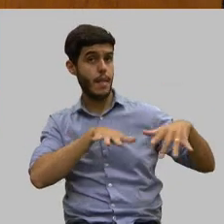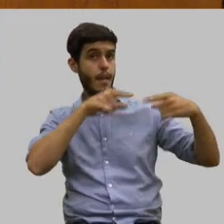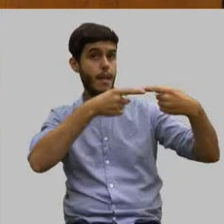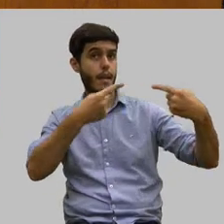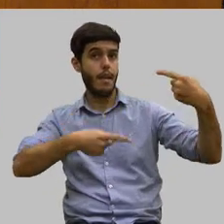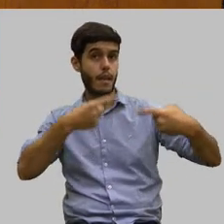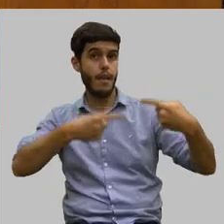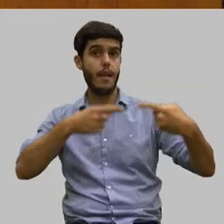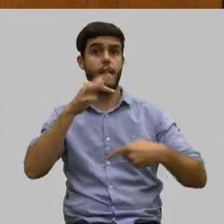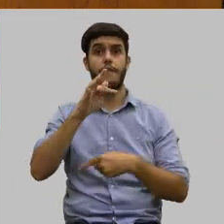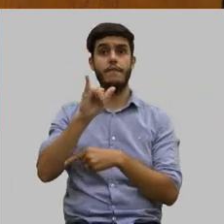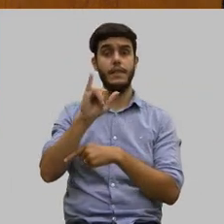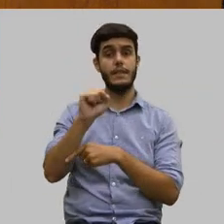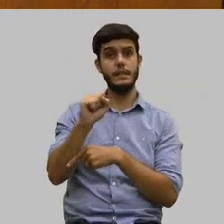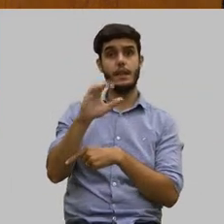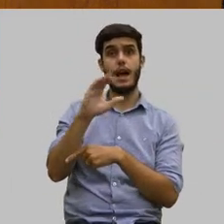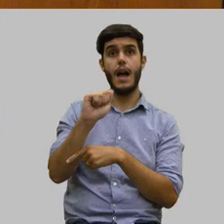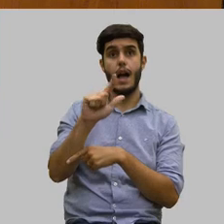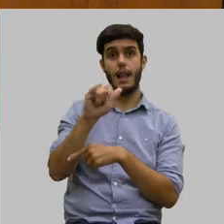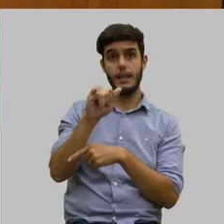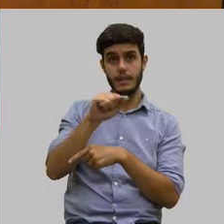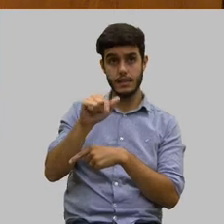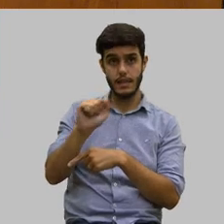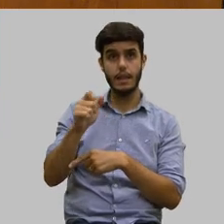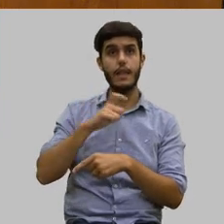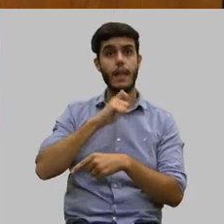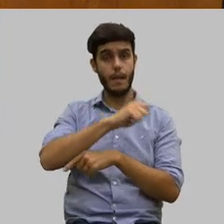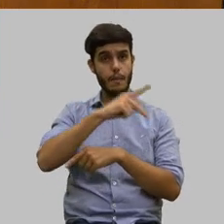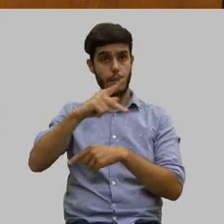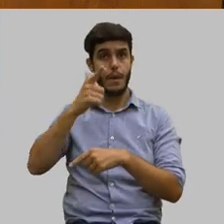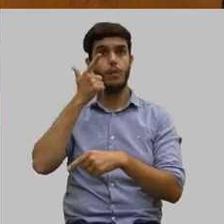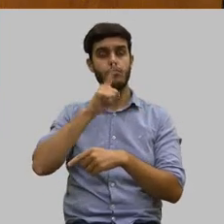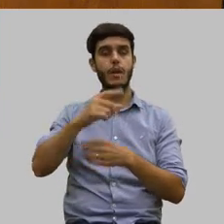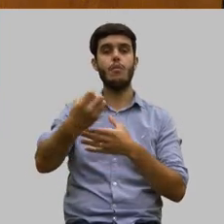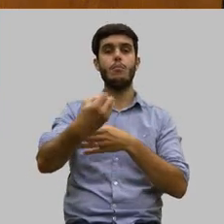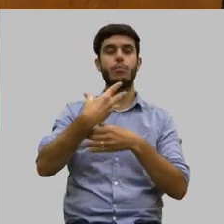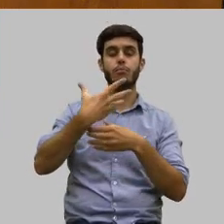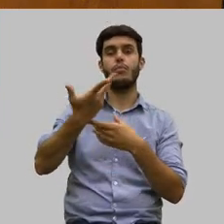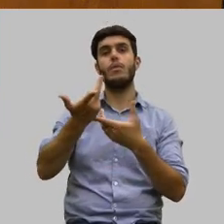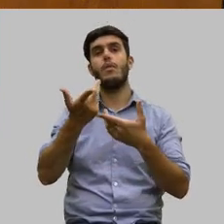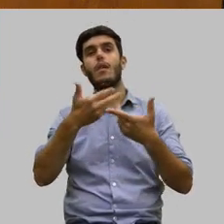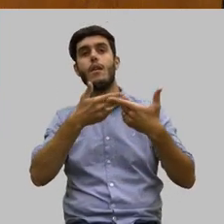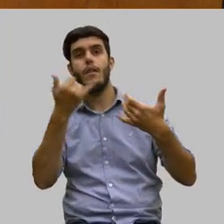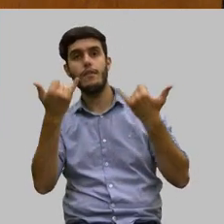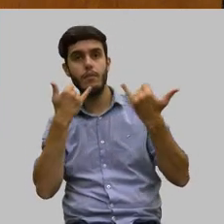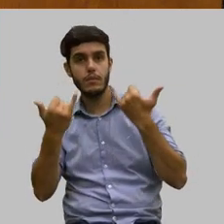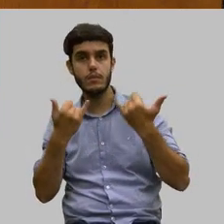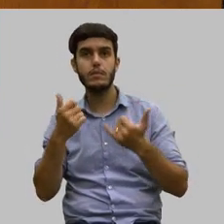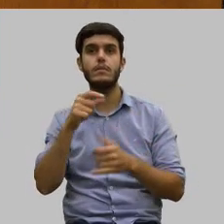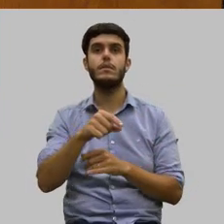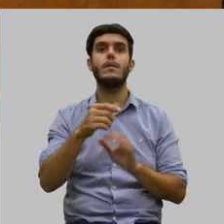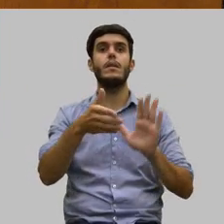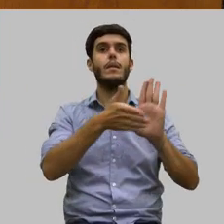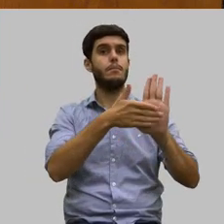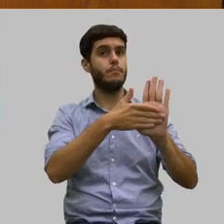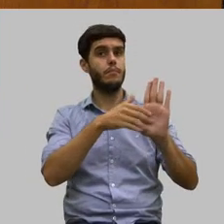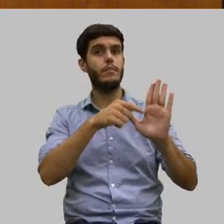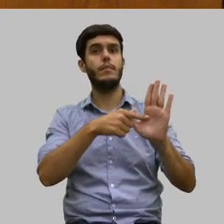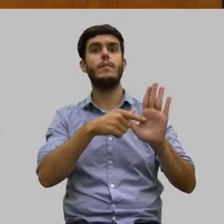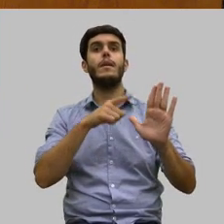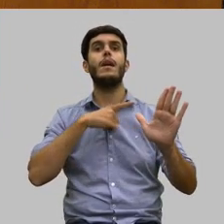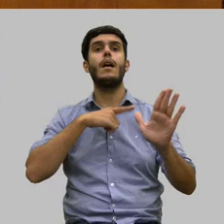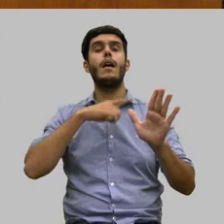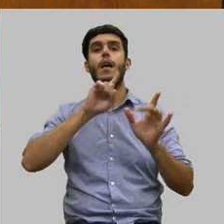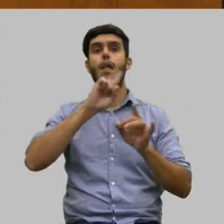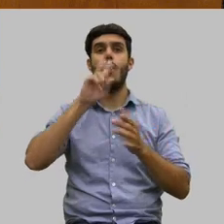reuniões no seu WhatsApp presidente nos termos do parágrafo primo do artigo 132 do Regimento Interno dispensa a leitura da ata da